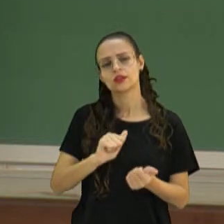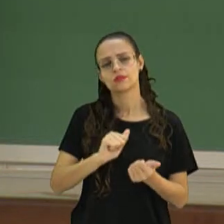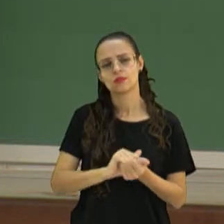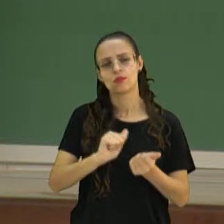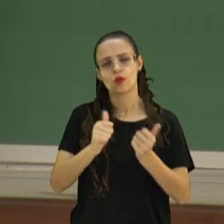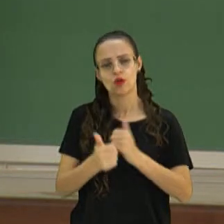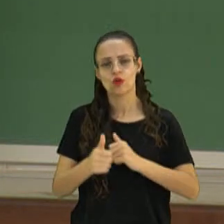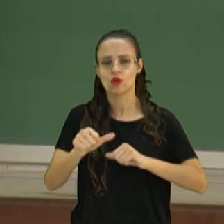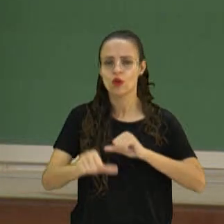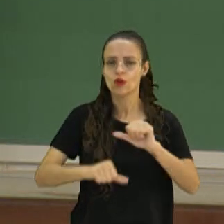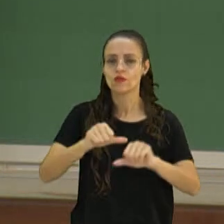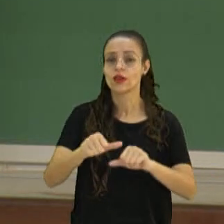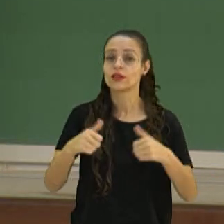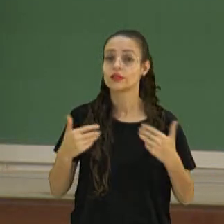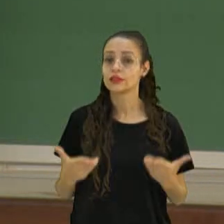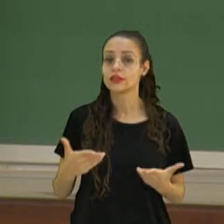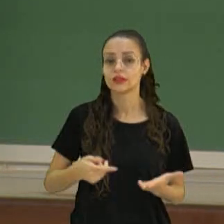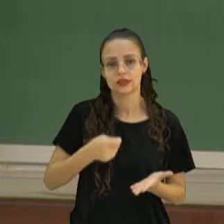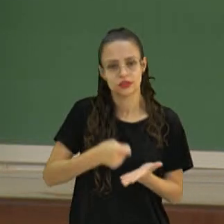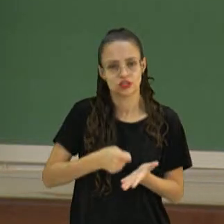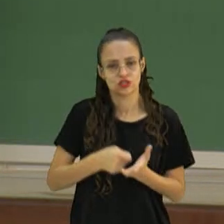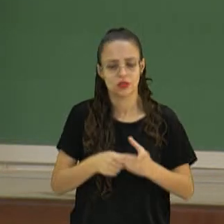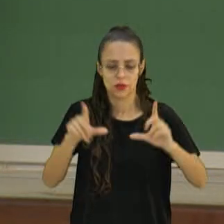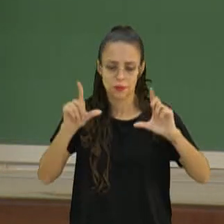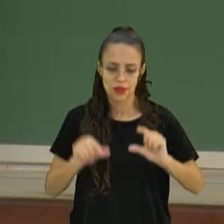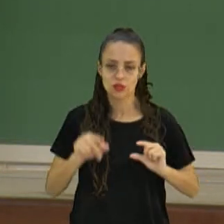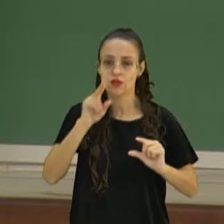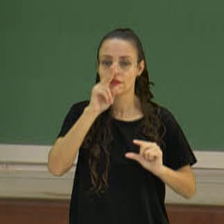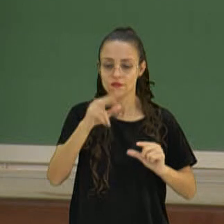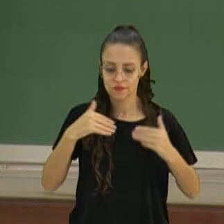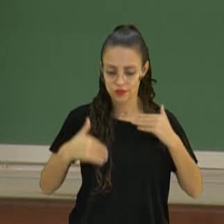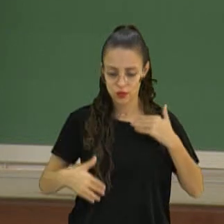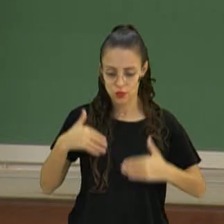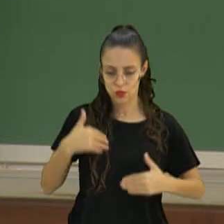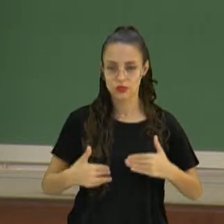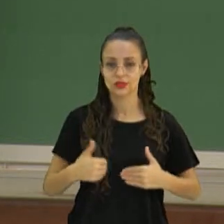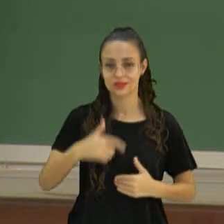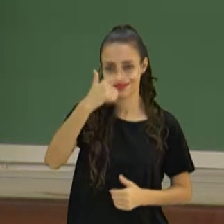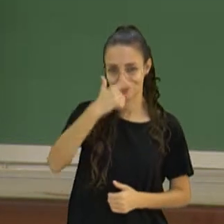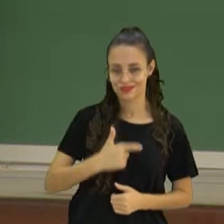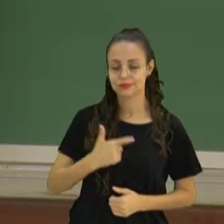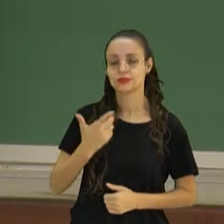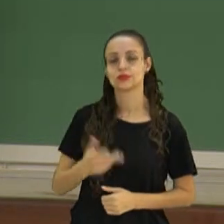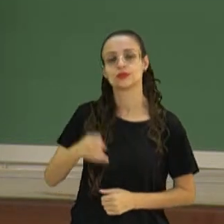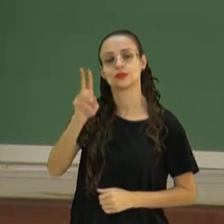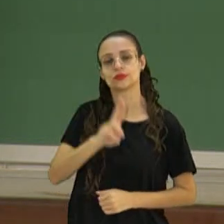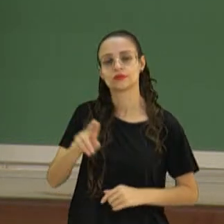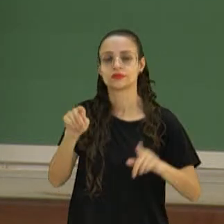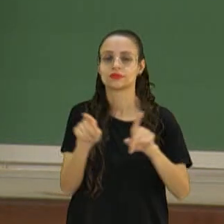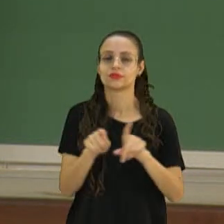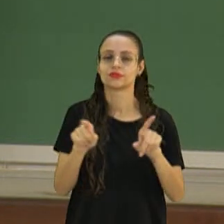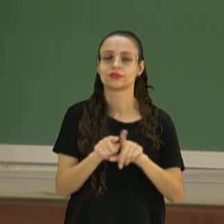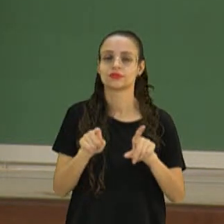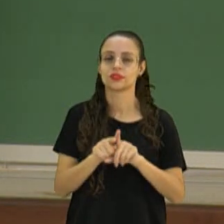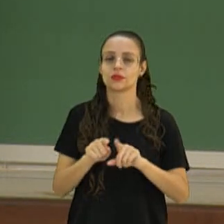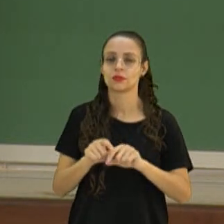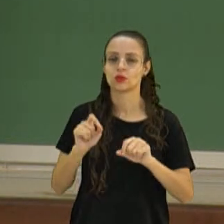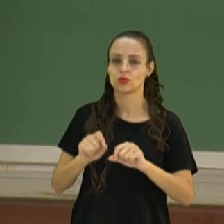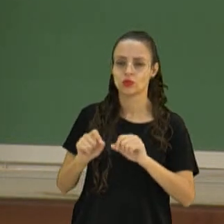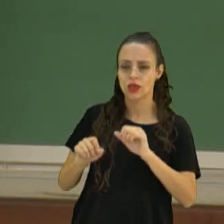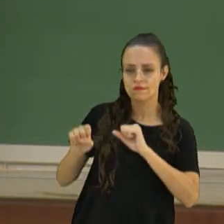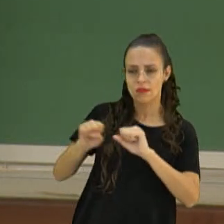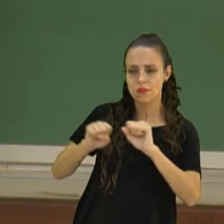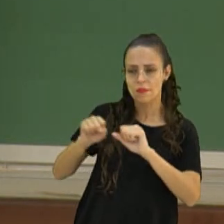né, para exigir menos de força do lutador, né? Utilizar bastante também golpes de contra-ataque,